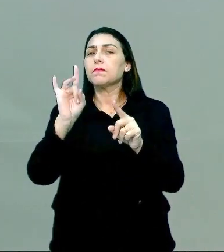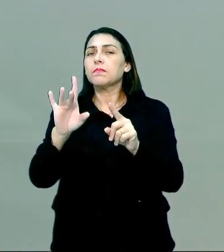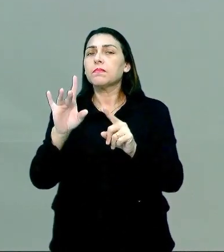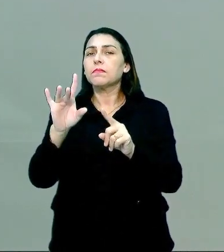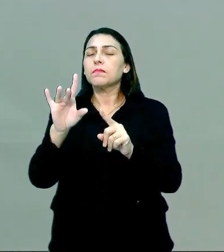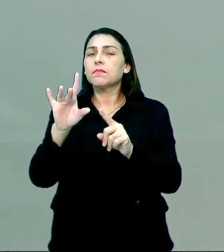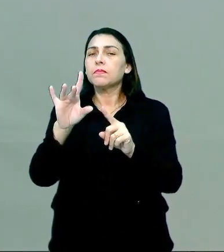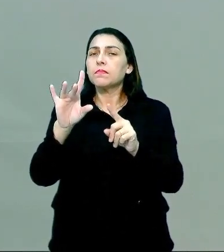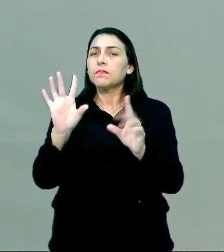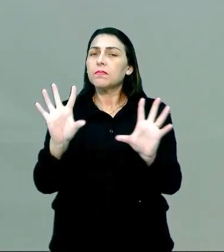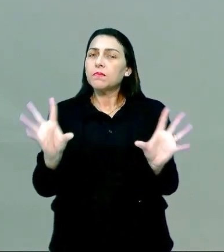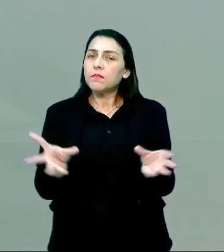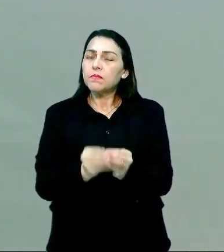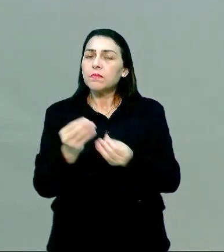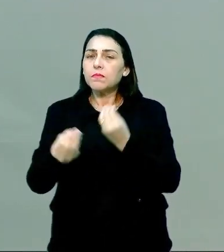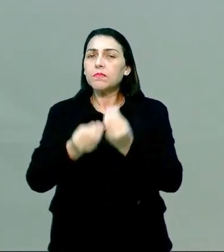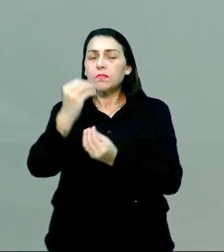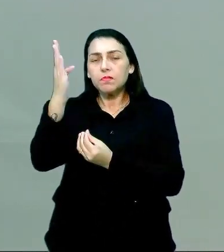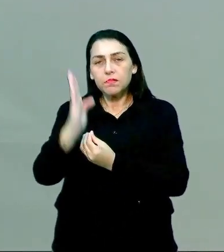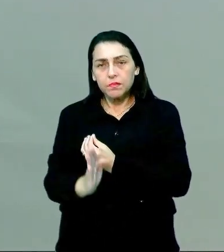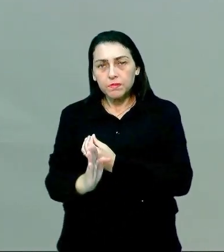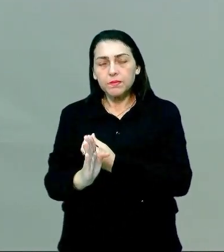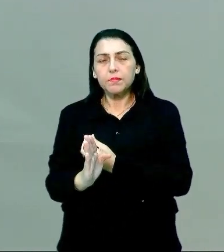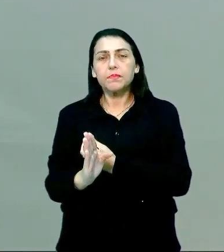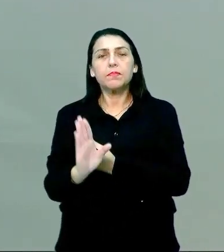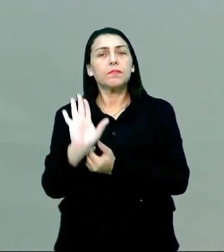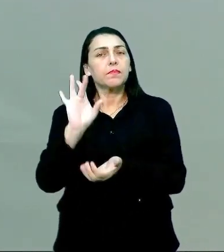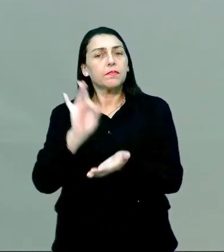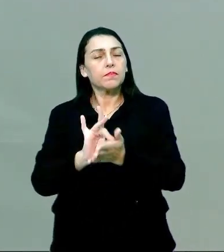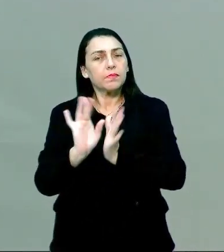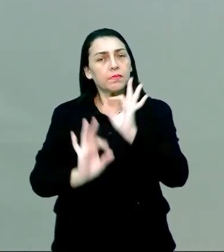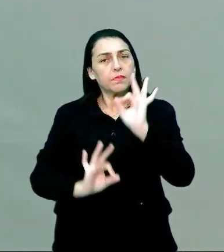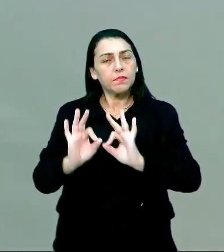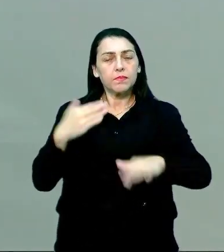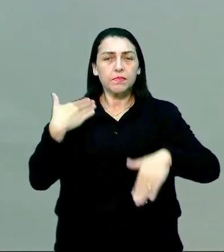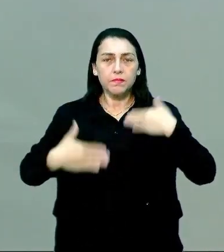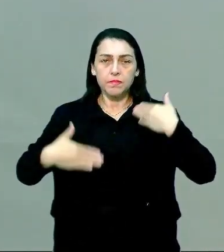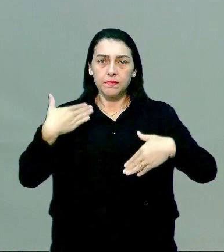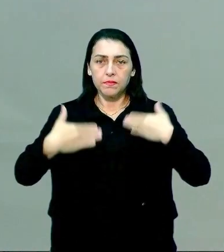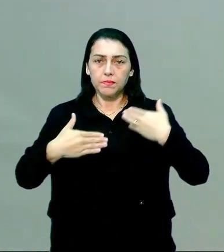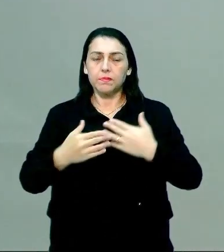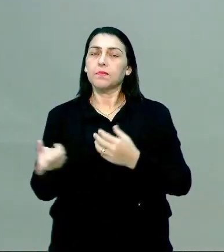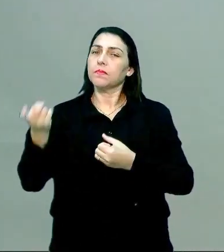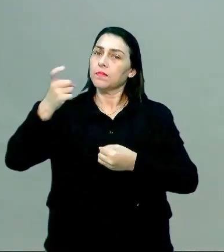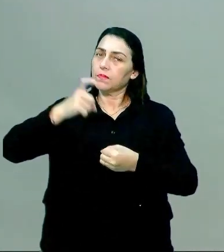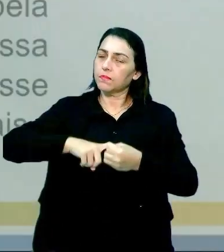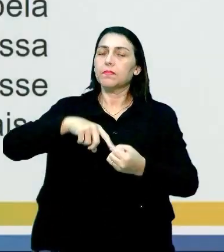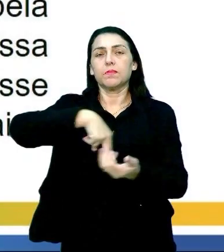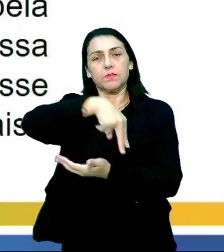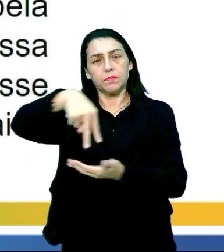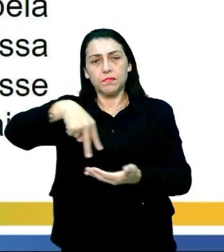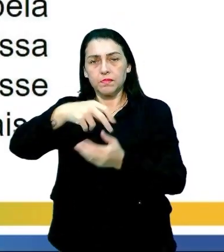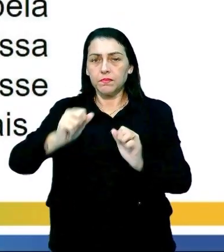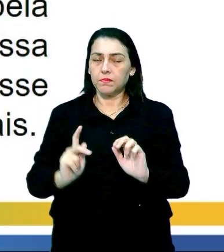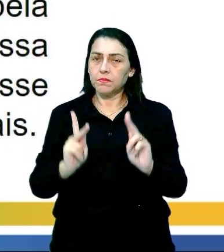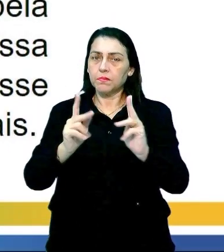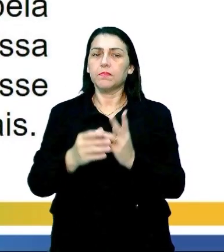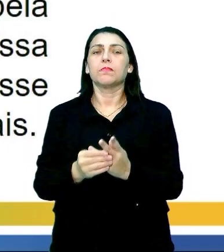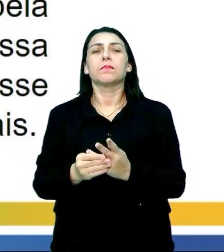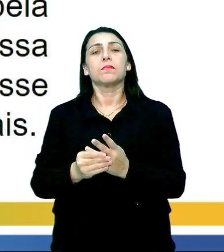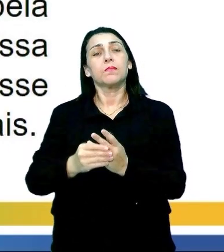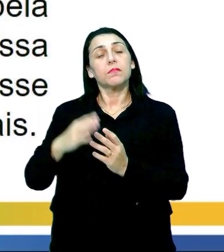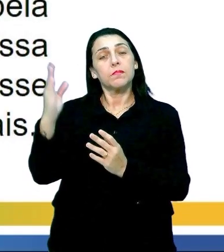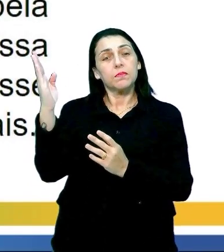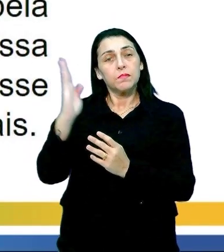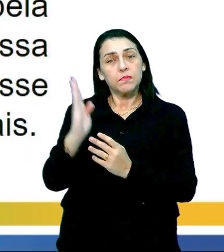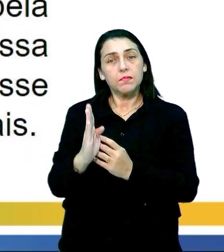mapear e direcionar como o Brasil se constrói corporalmente, voltado para a dança, beleza? Então vamos lá. Ó. O